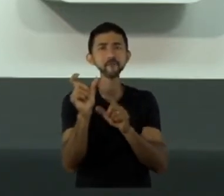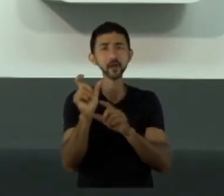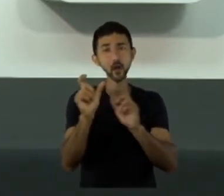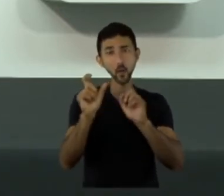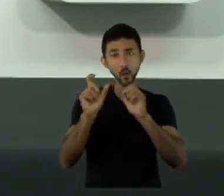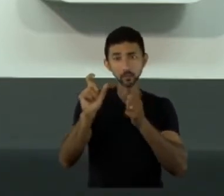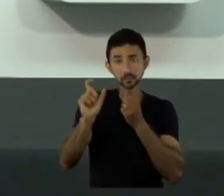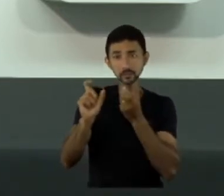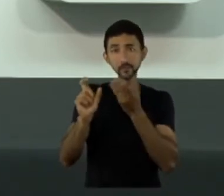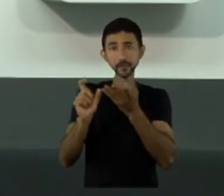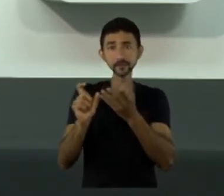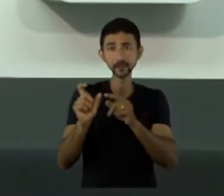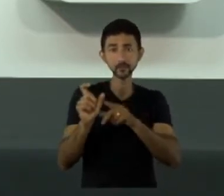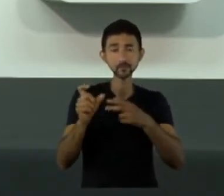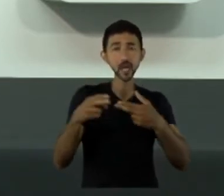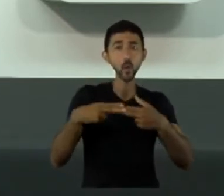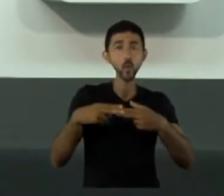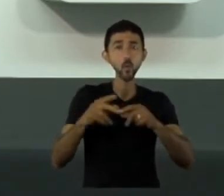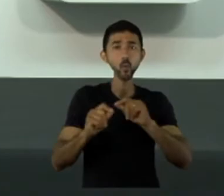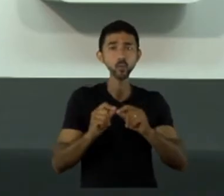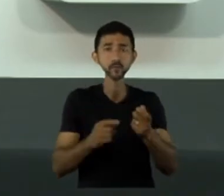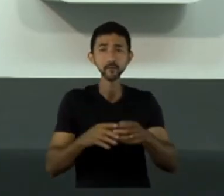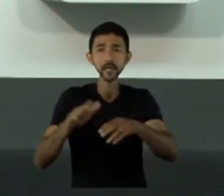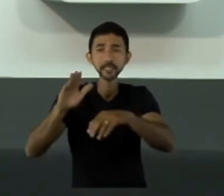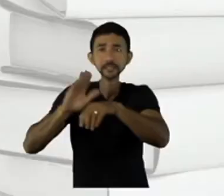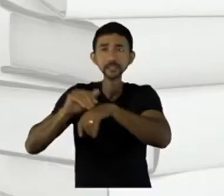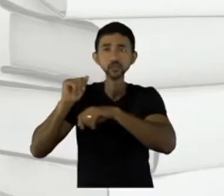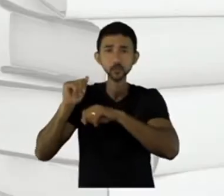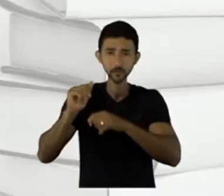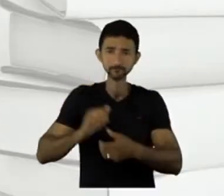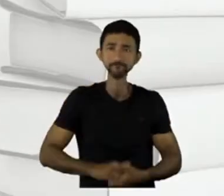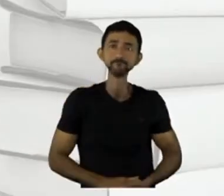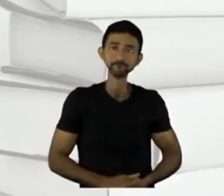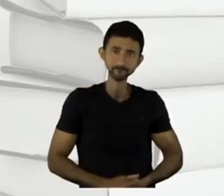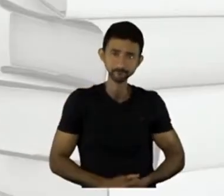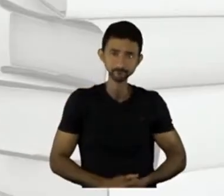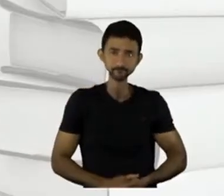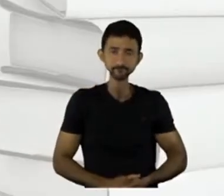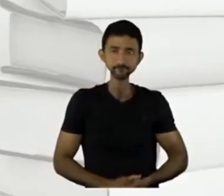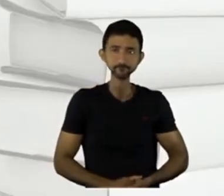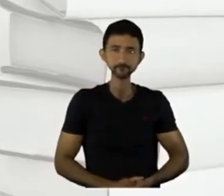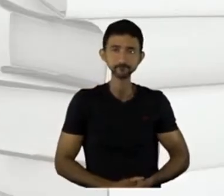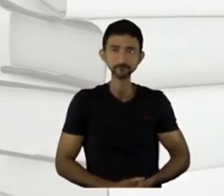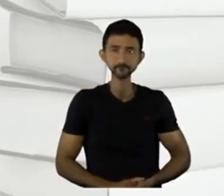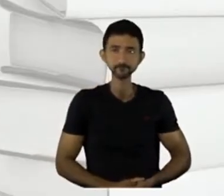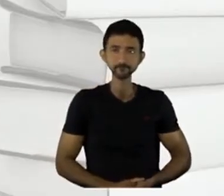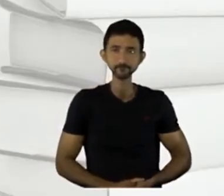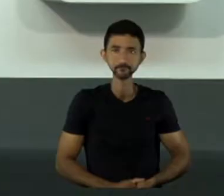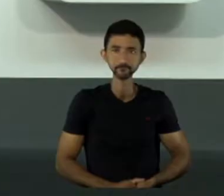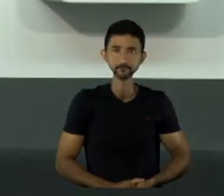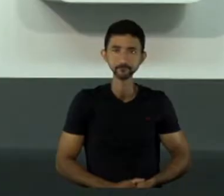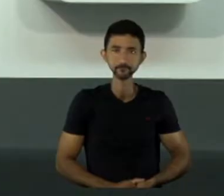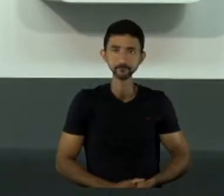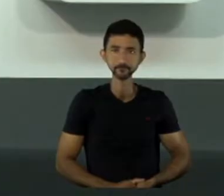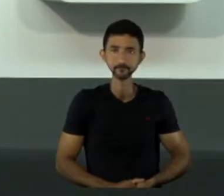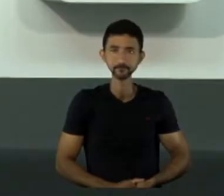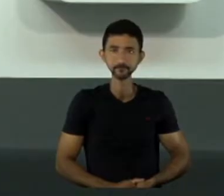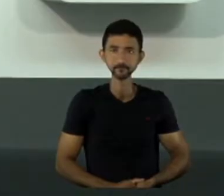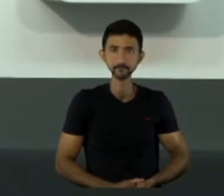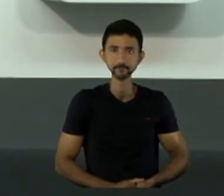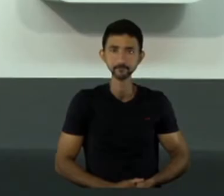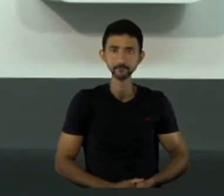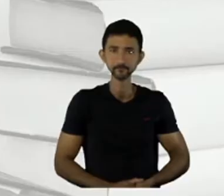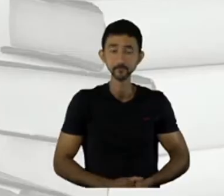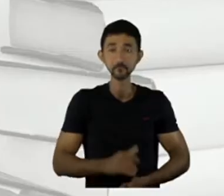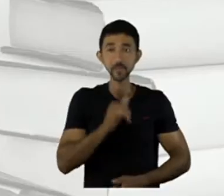uma expressão que a gente utiliza para fazer um chamamento no discurso. Então, vamos aqui. Olha